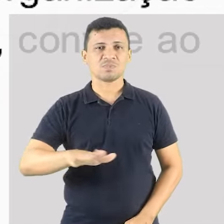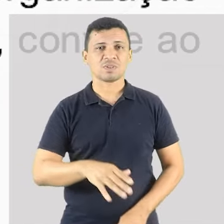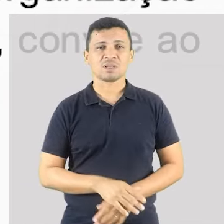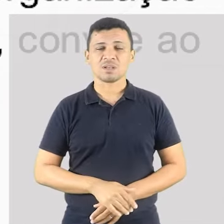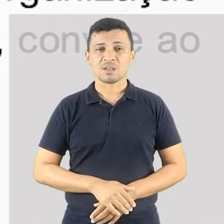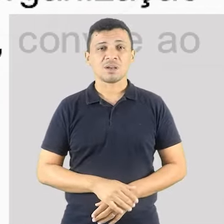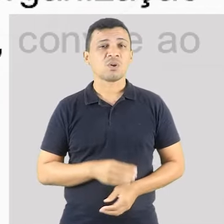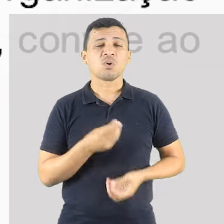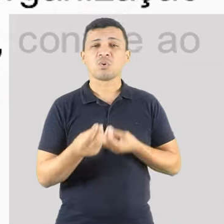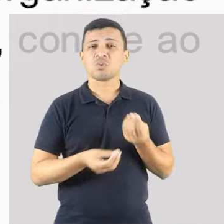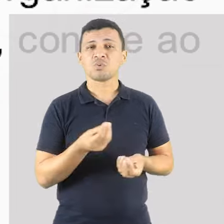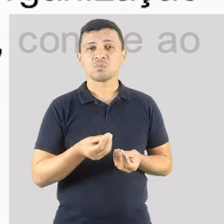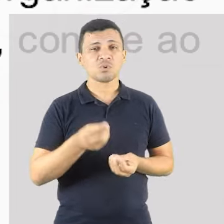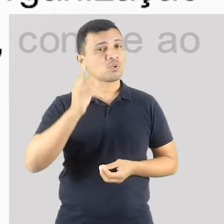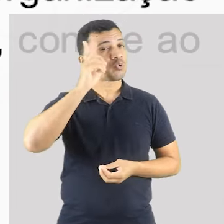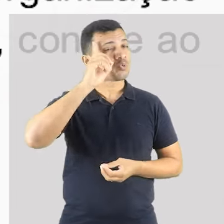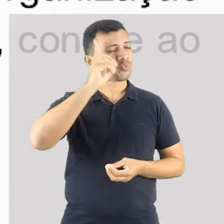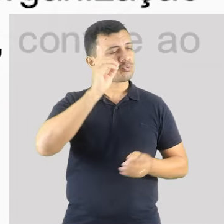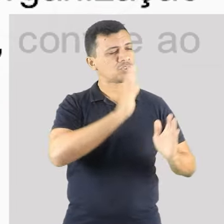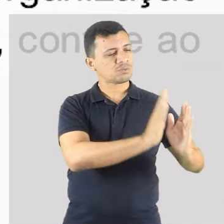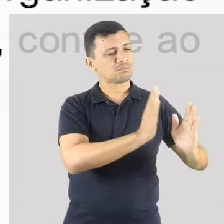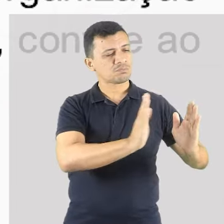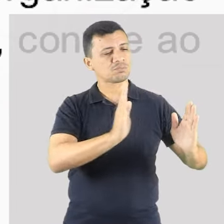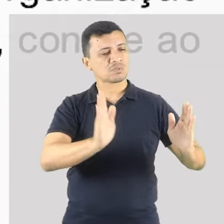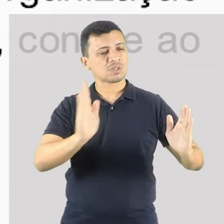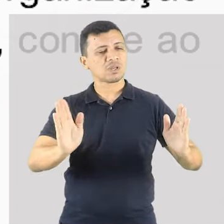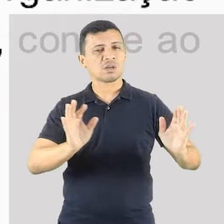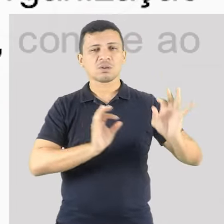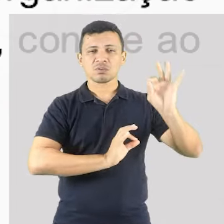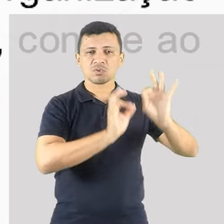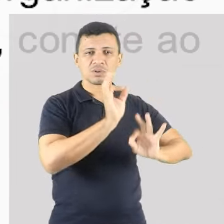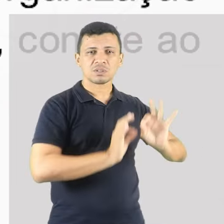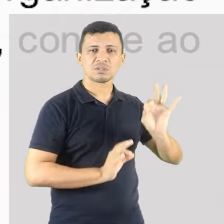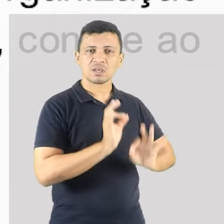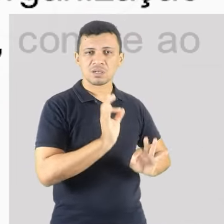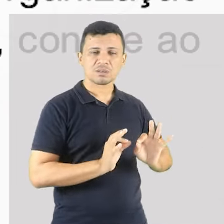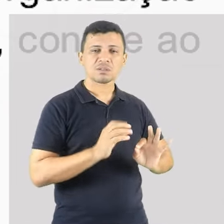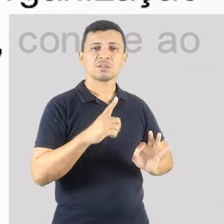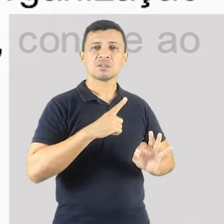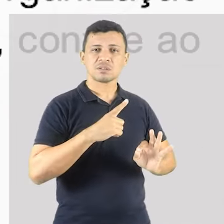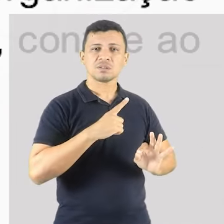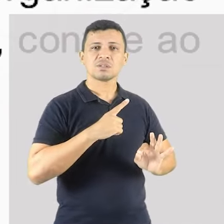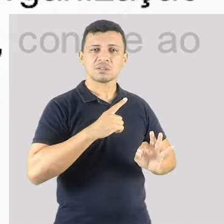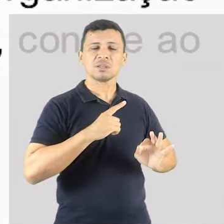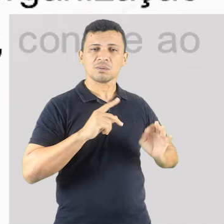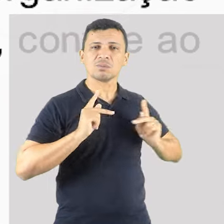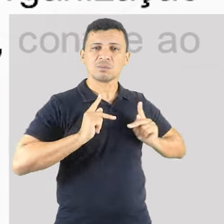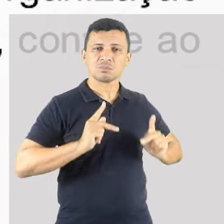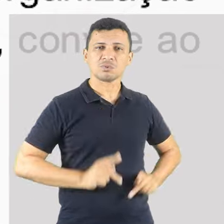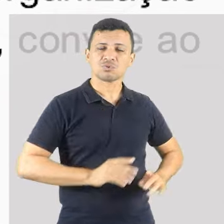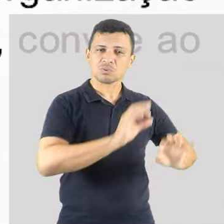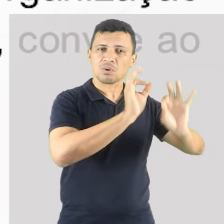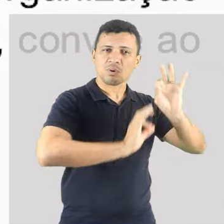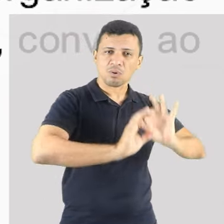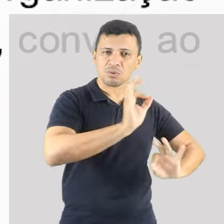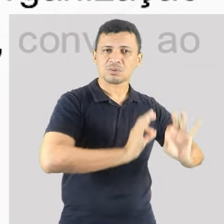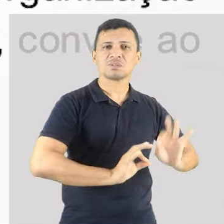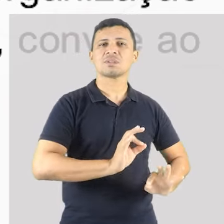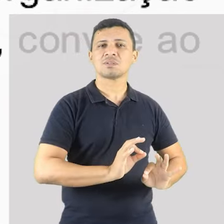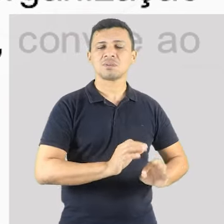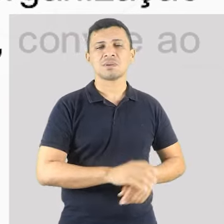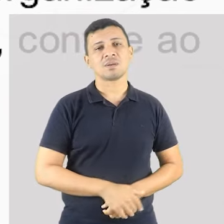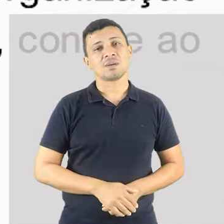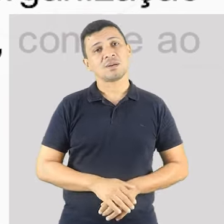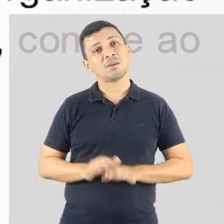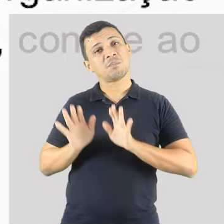primeiras a rotina constitui um meio de situar-se de manter uma certa disciplina e anização produtivas